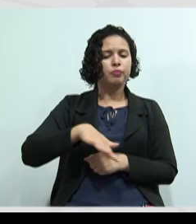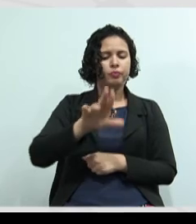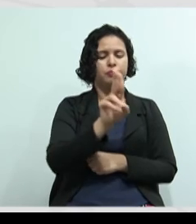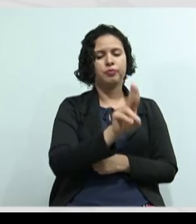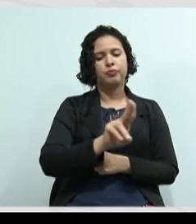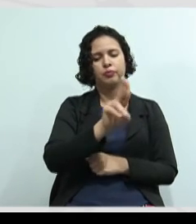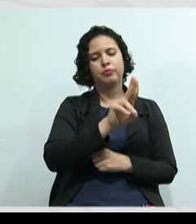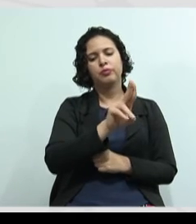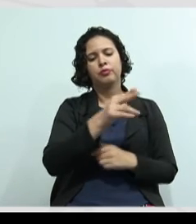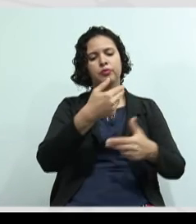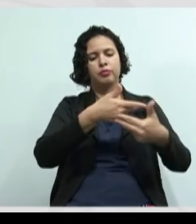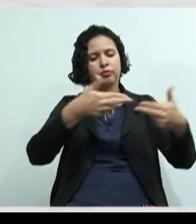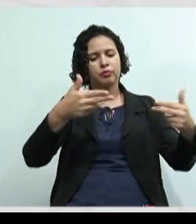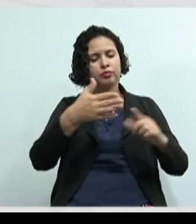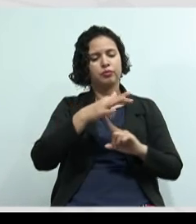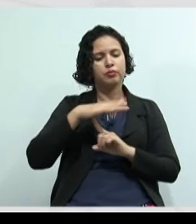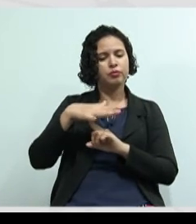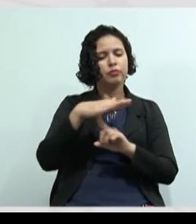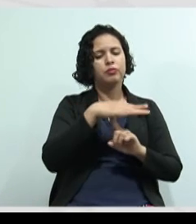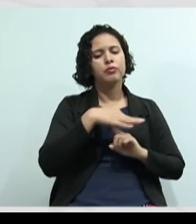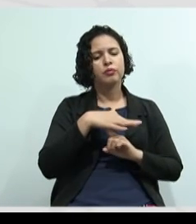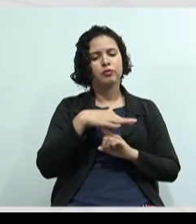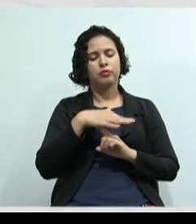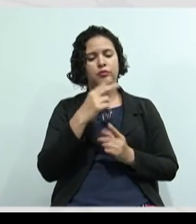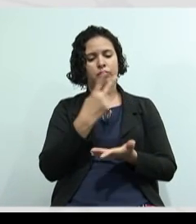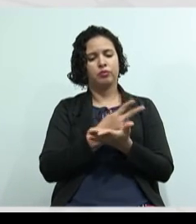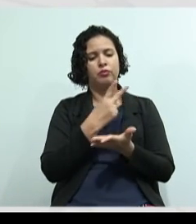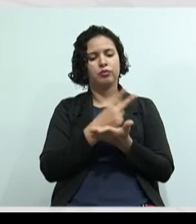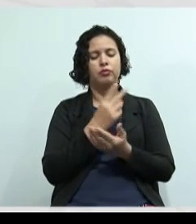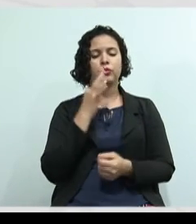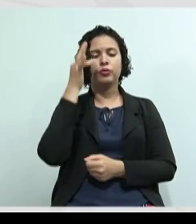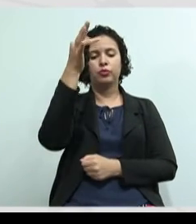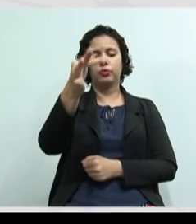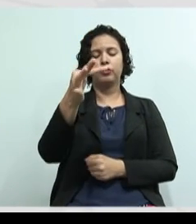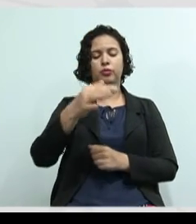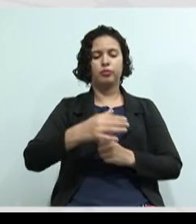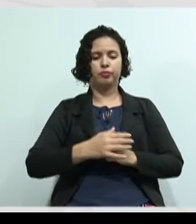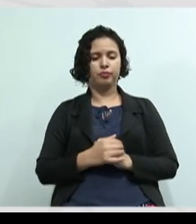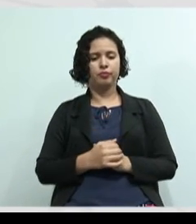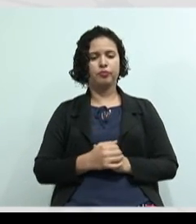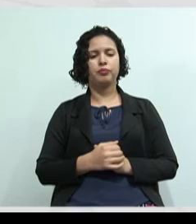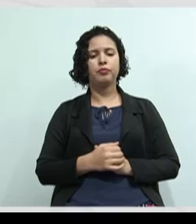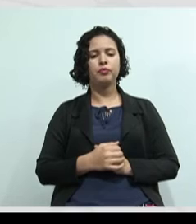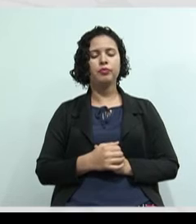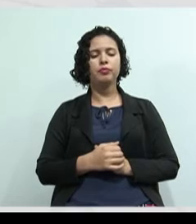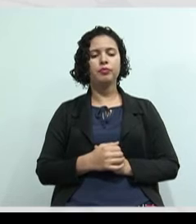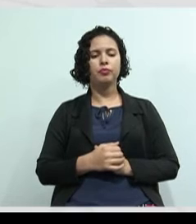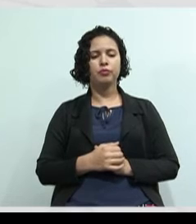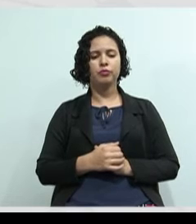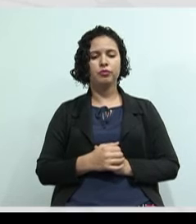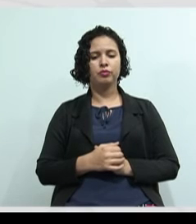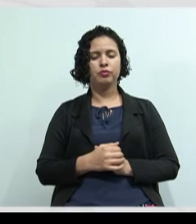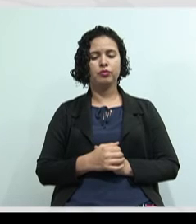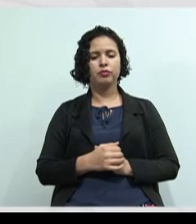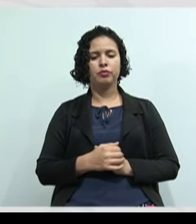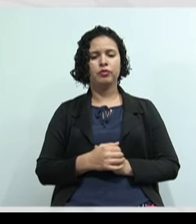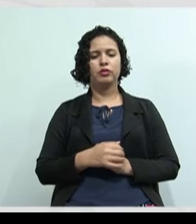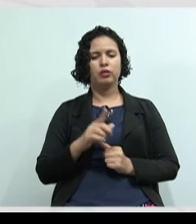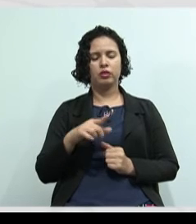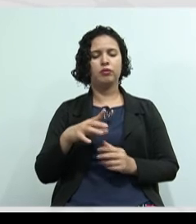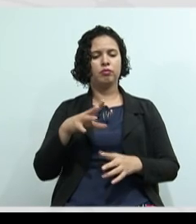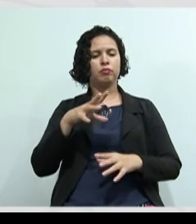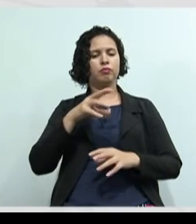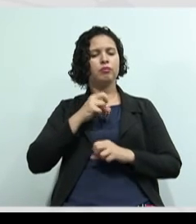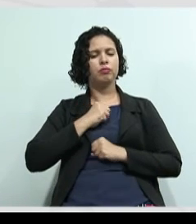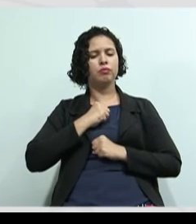inteligente para que eles se mantenham no futuro. Quais são os benefícios, antes de nós terminarmos? A adoção de ações de